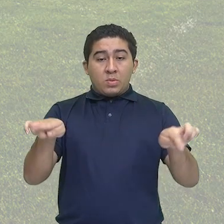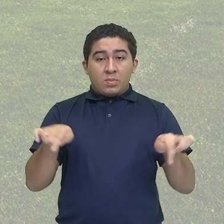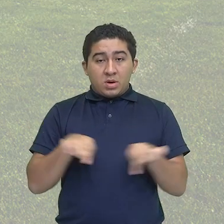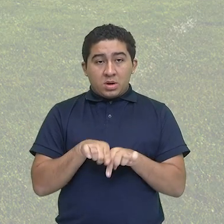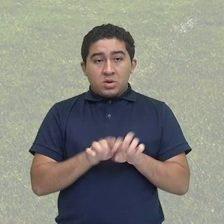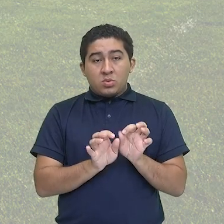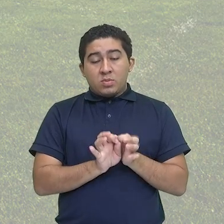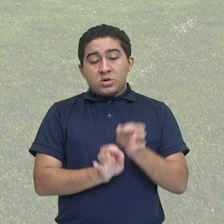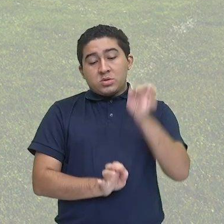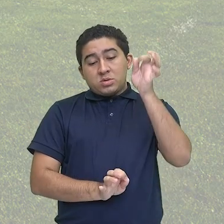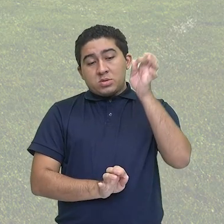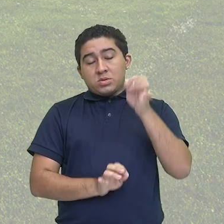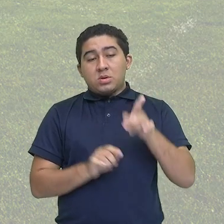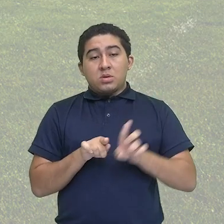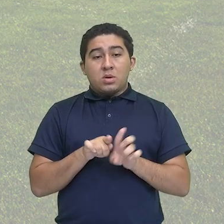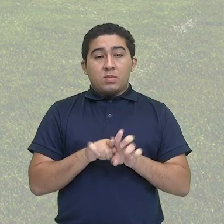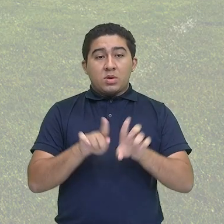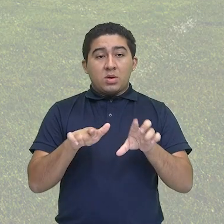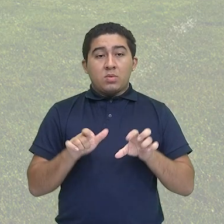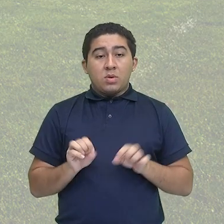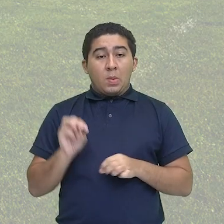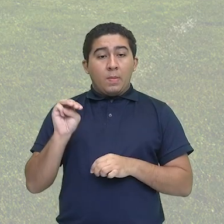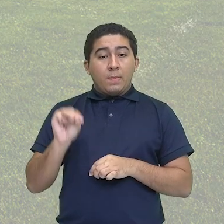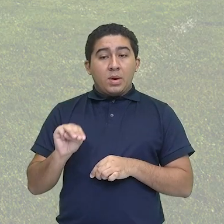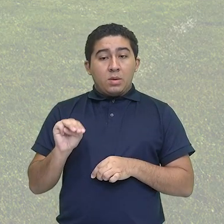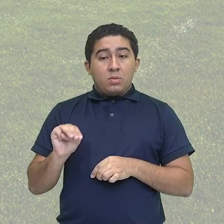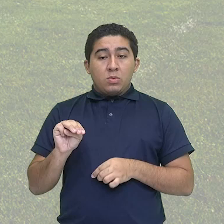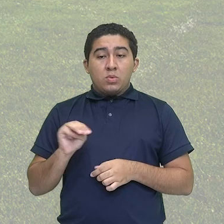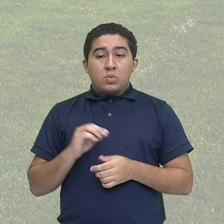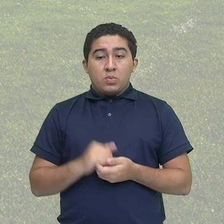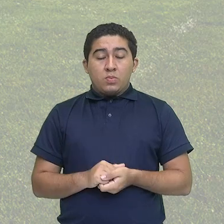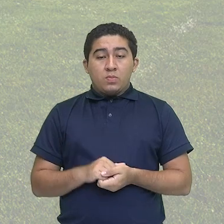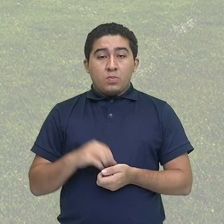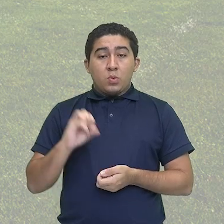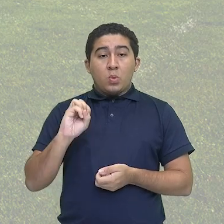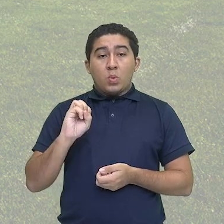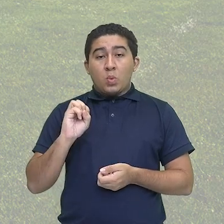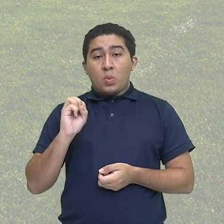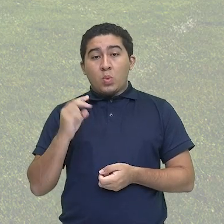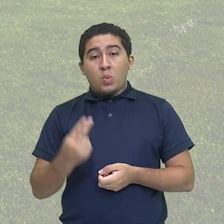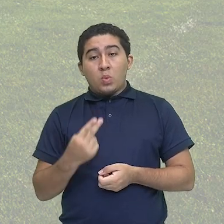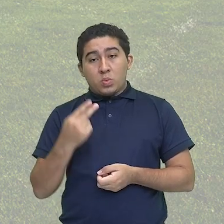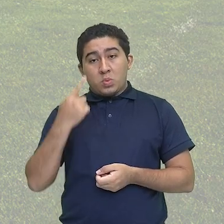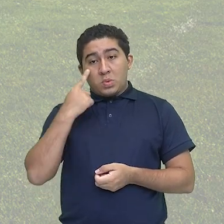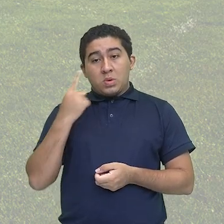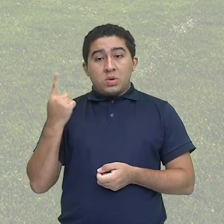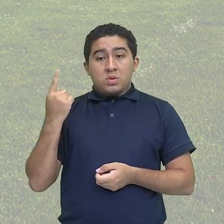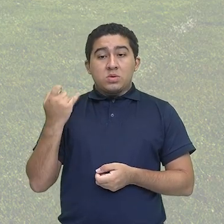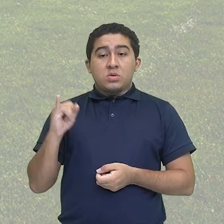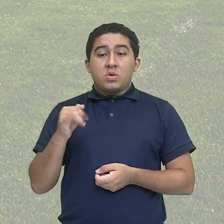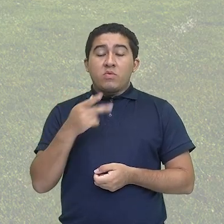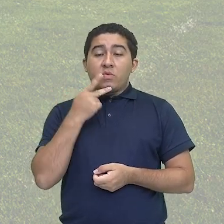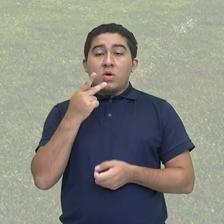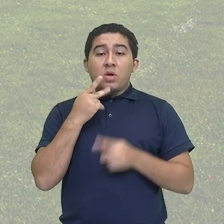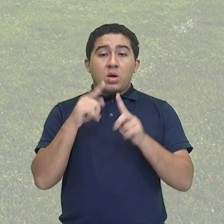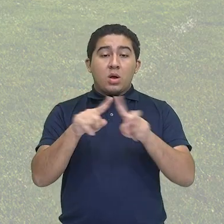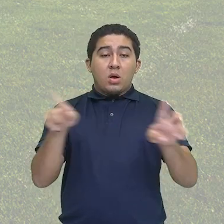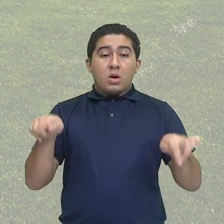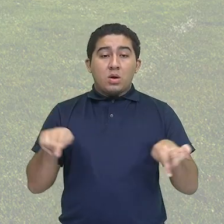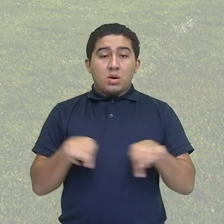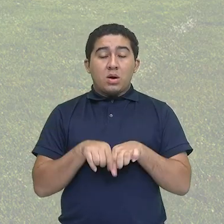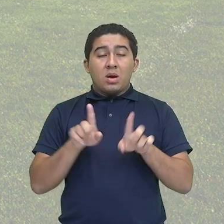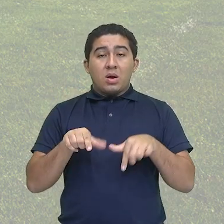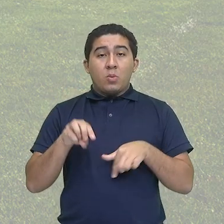a gente está falando também do metro, né? Ou nesse caso específico, né, quando se fala de área, nós falamos aí do